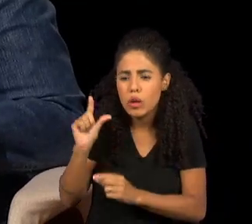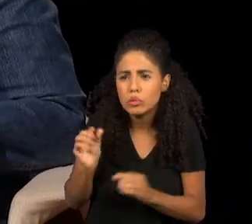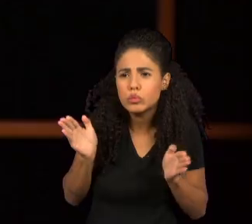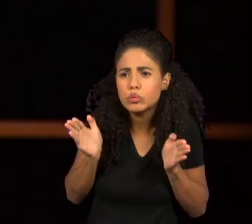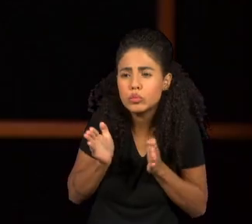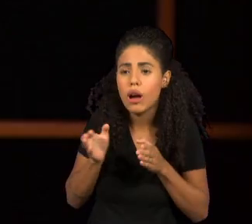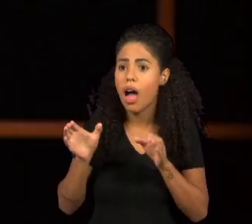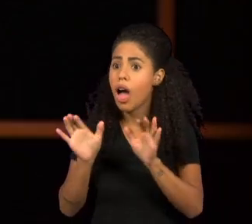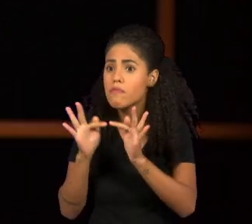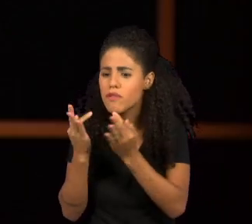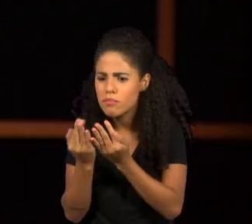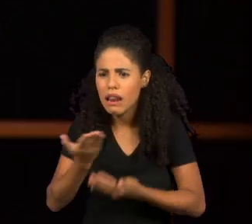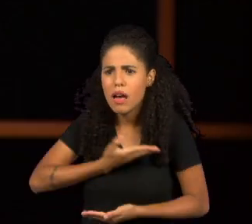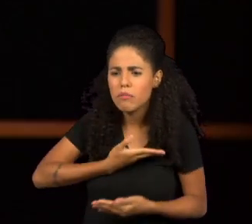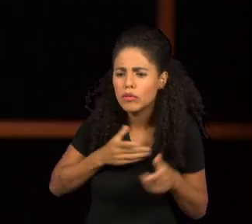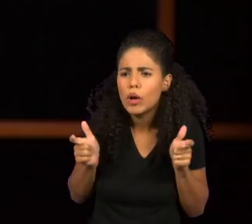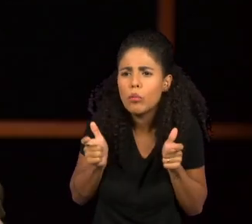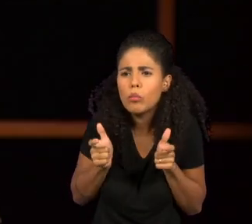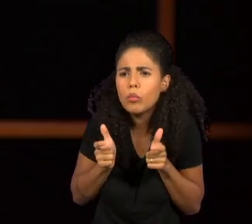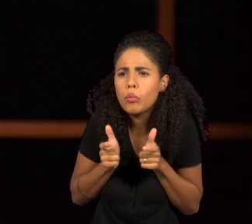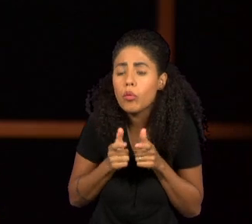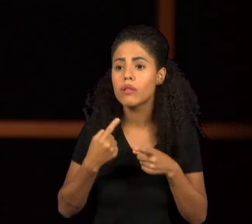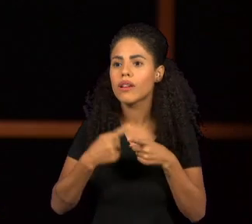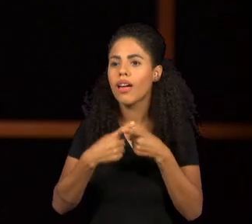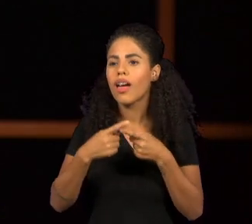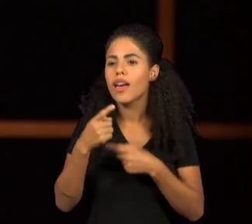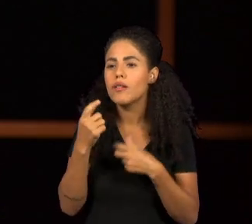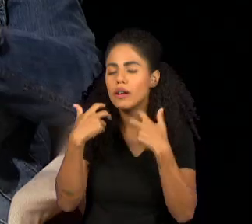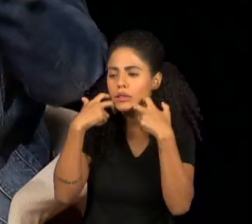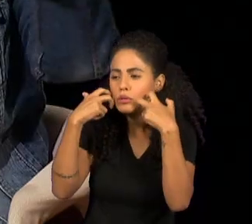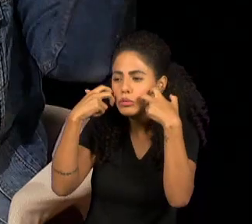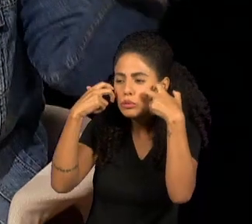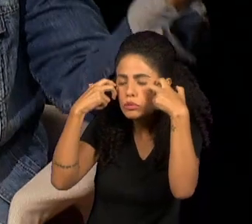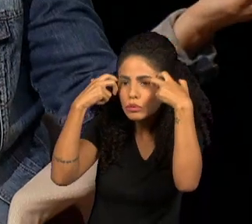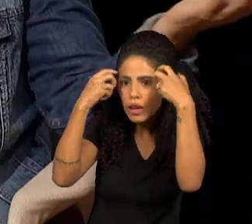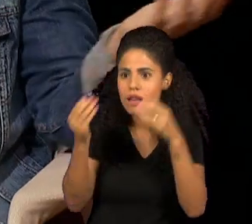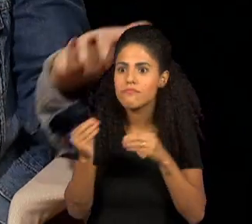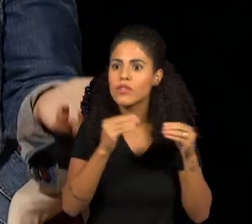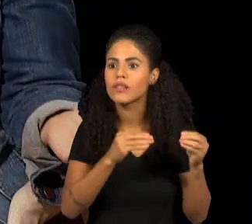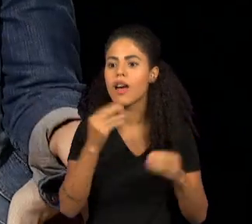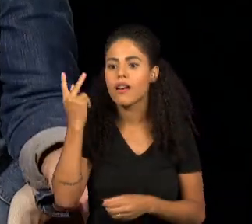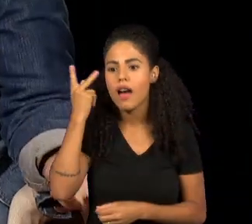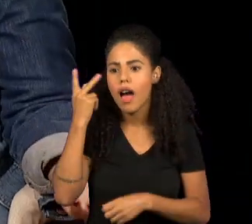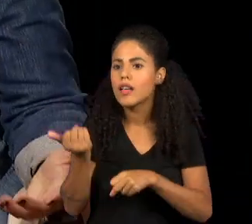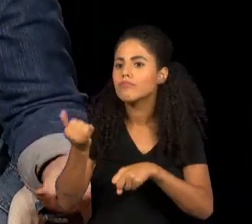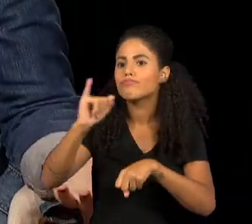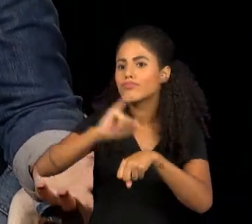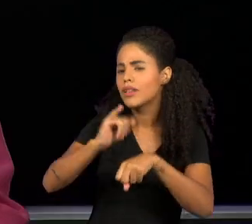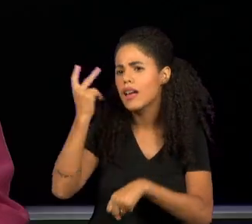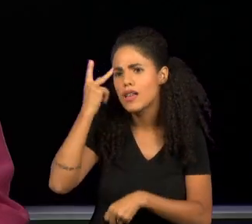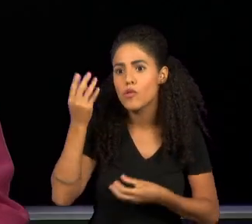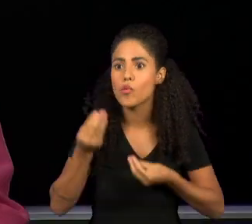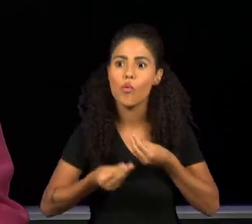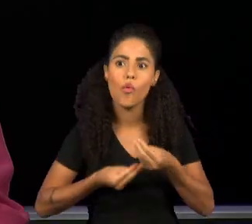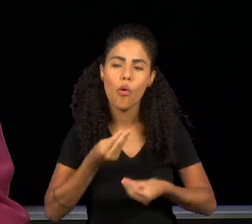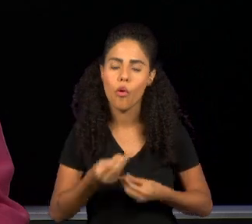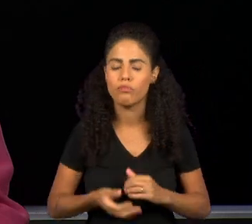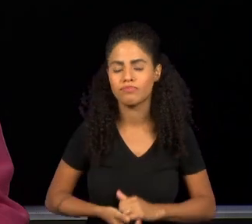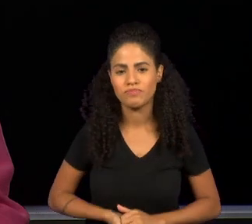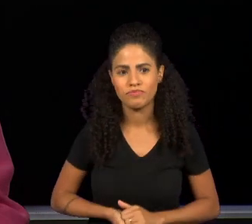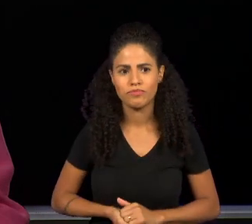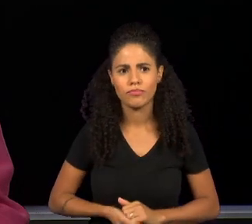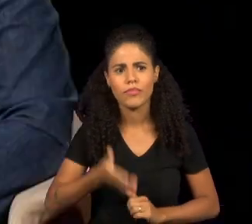amigos, tímida demais, para São Paulo, né? E desbravar esse mundo. Agora, seu pai ou sua mãe tinha